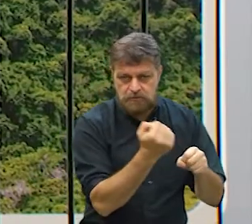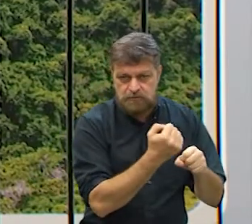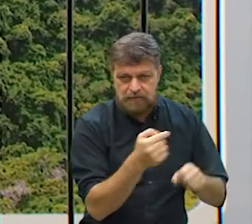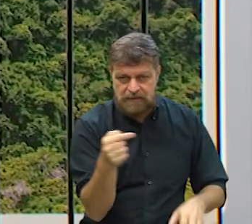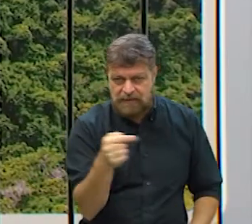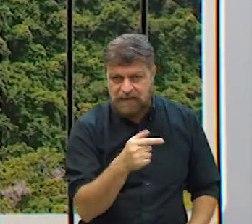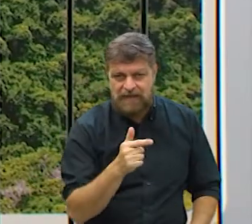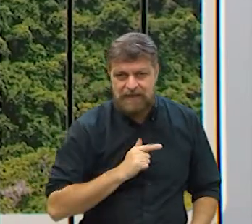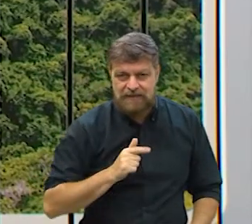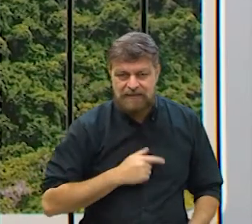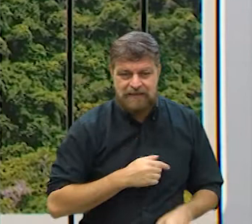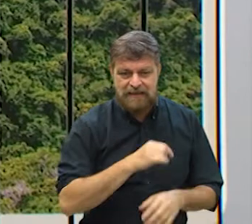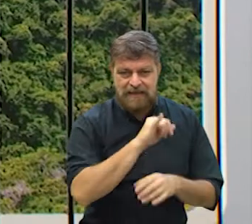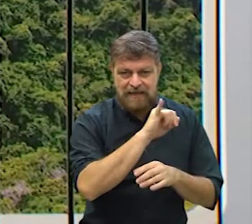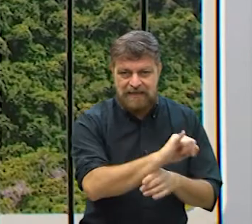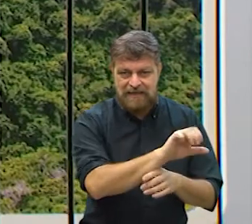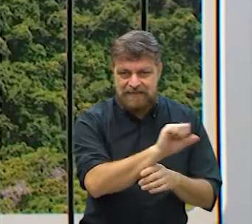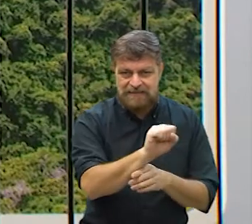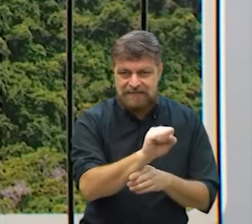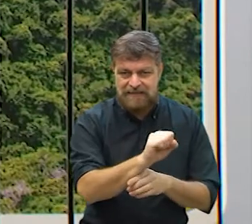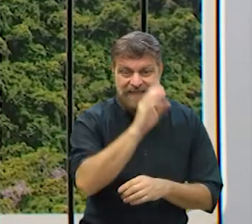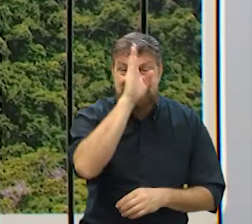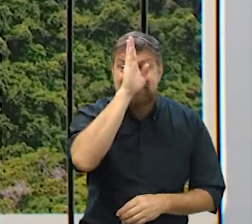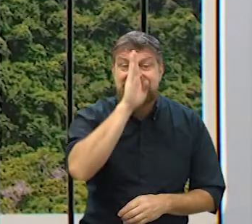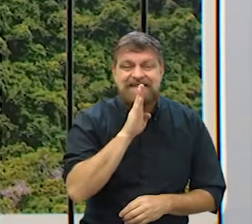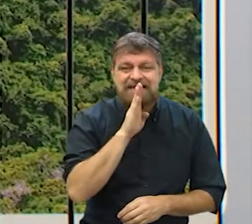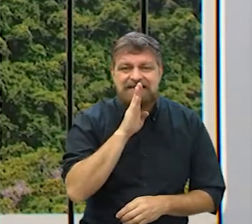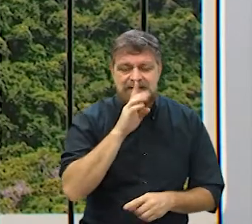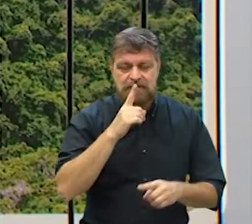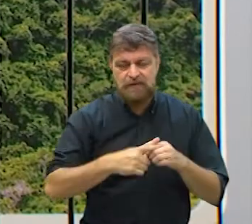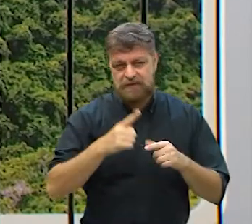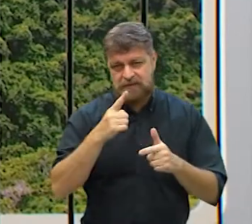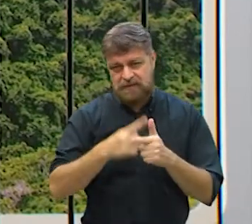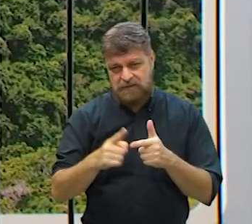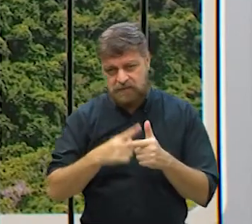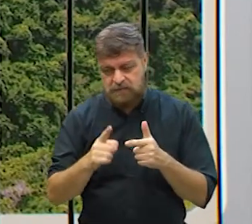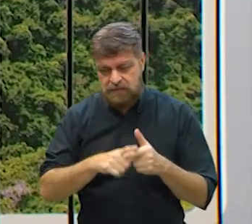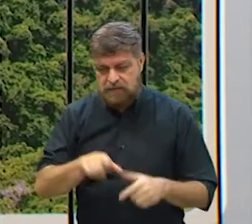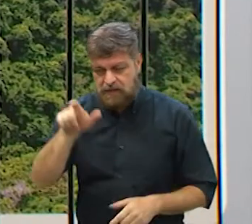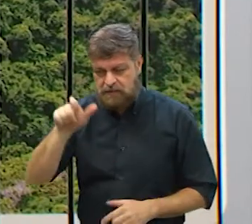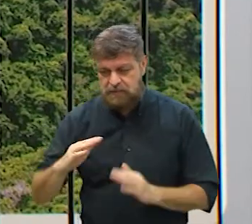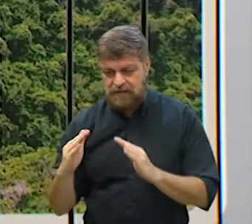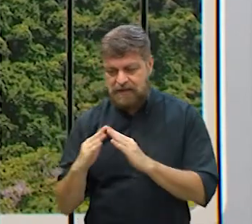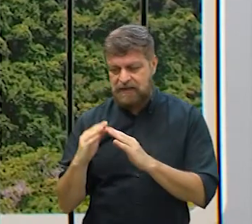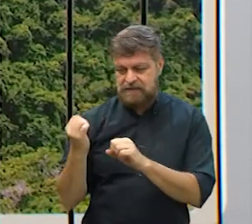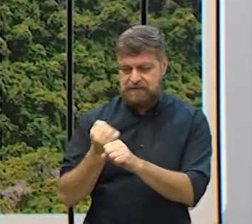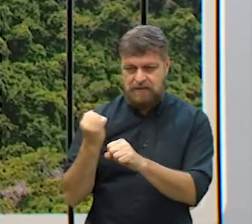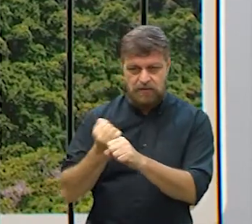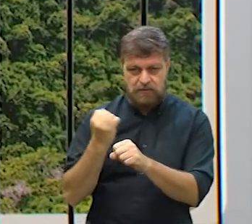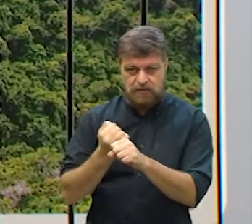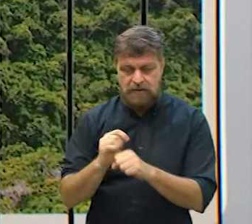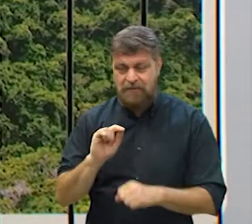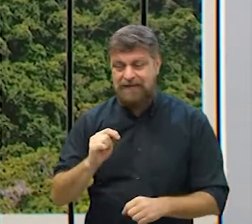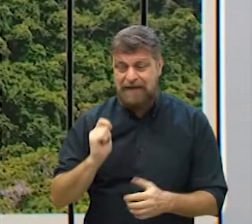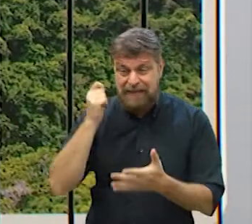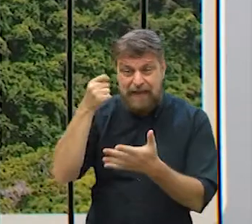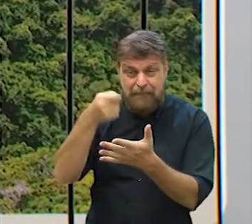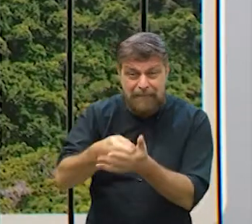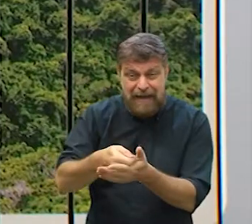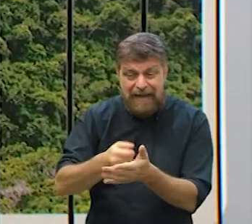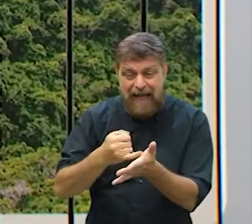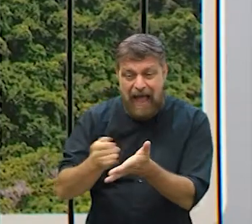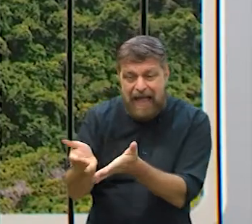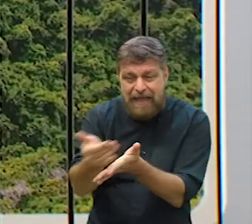mutirão, a isenção do ISS. Porque hoje é um grande problema. Você constrói a sua casa através de mutirão e você tem que